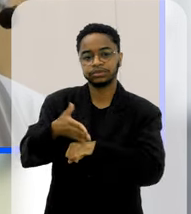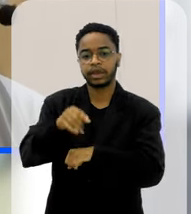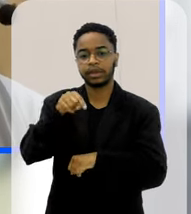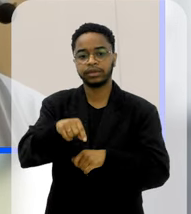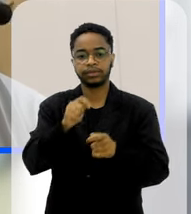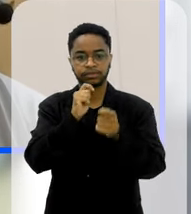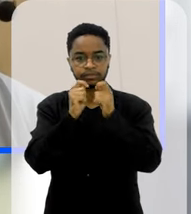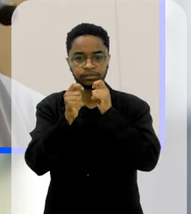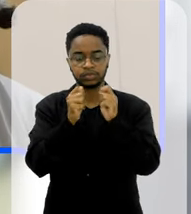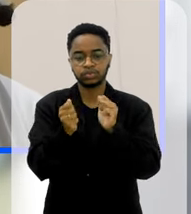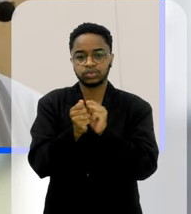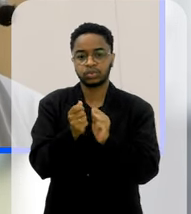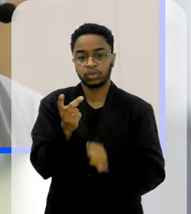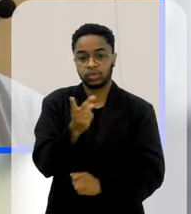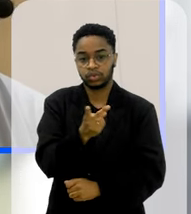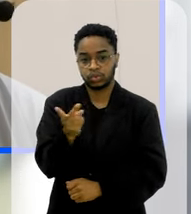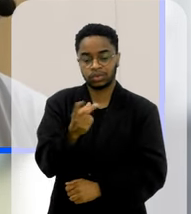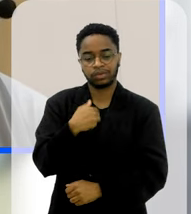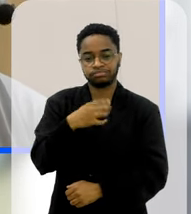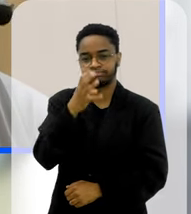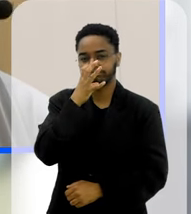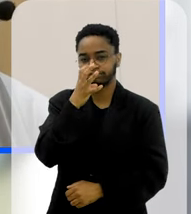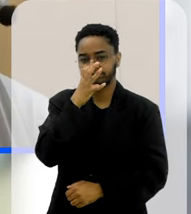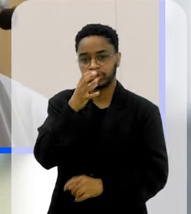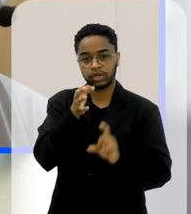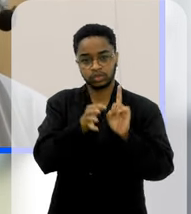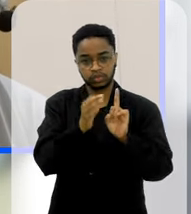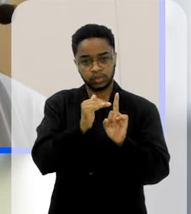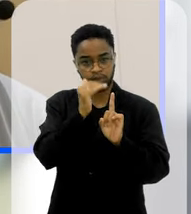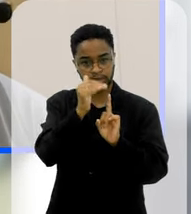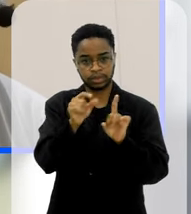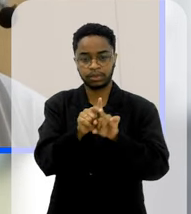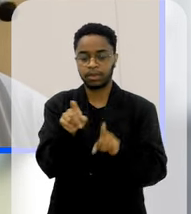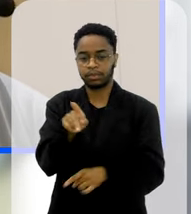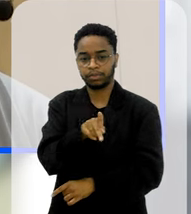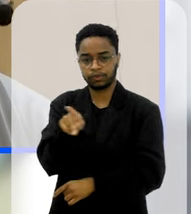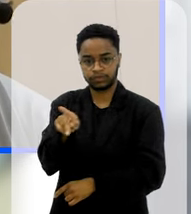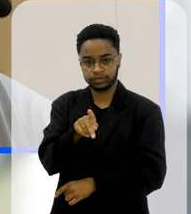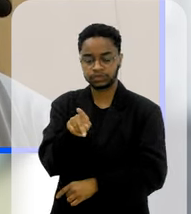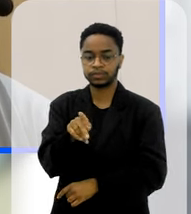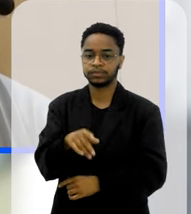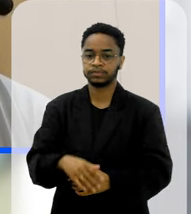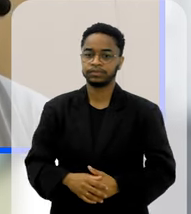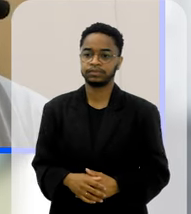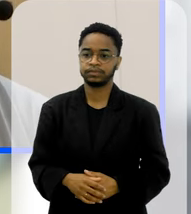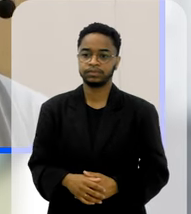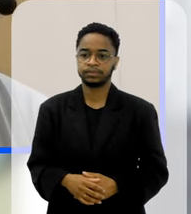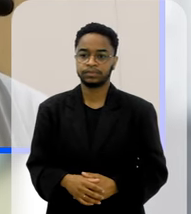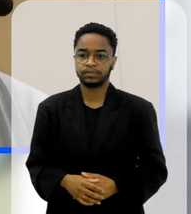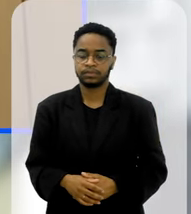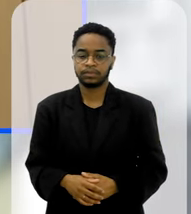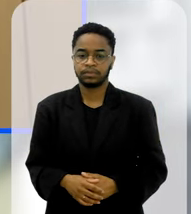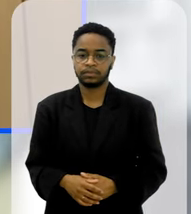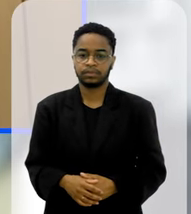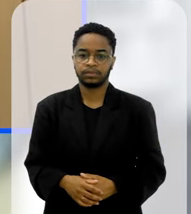agradecer por estar fazendo parte dessa conversa com duas pessoas que eu admiro muito, a desembargadora, o professor